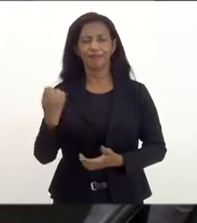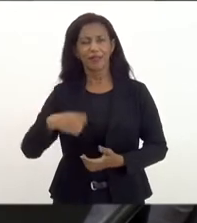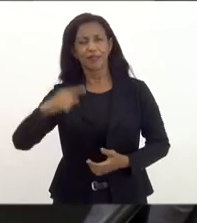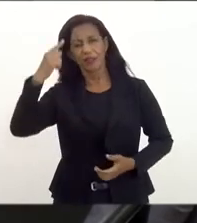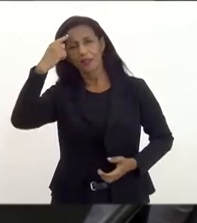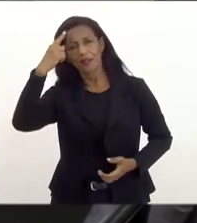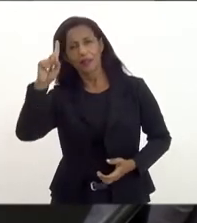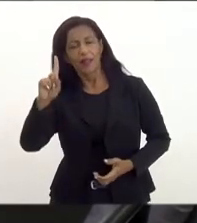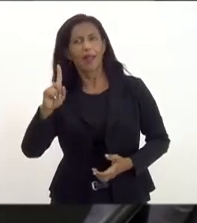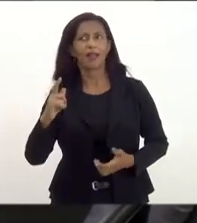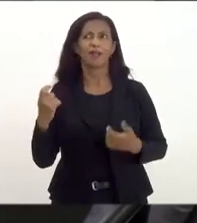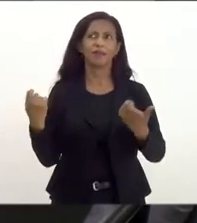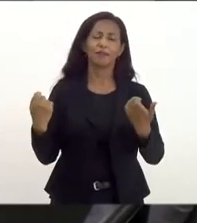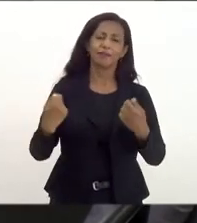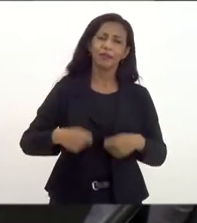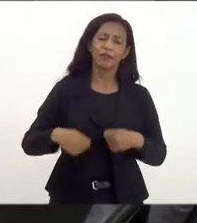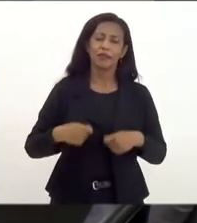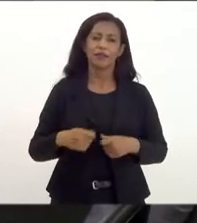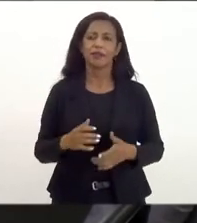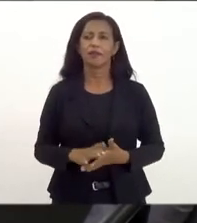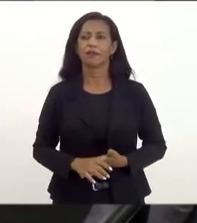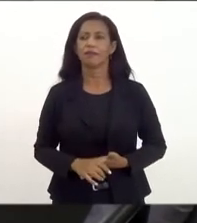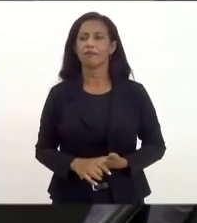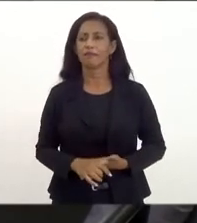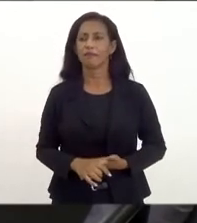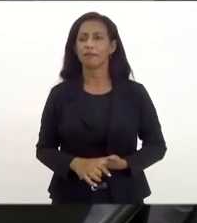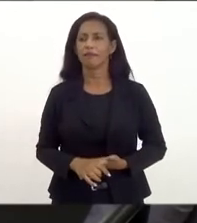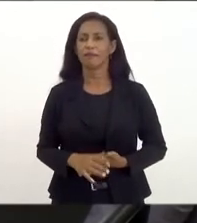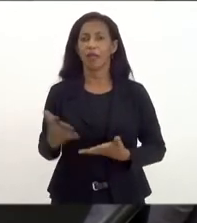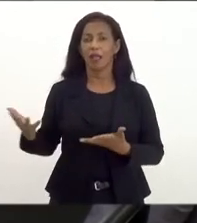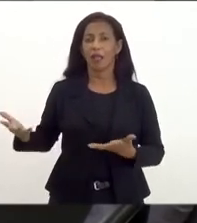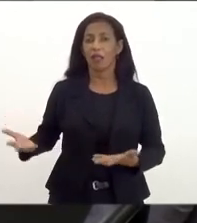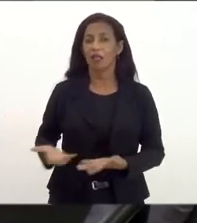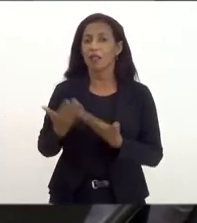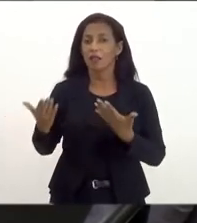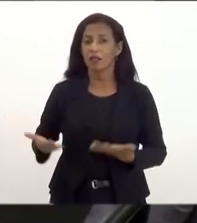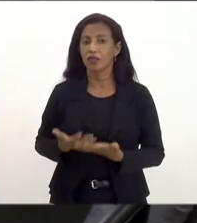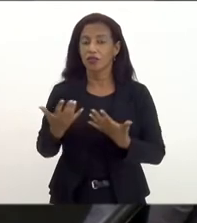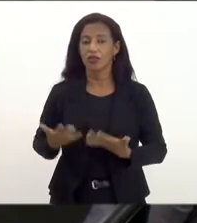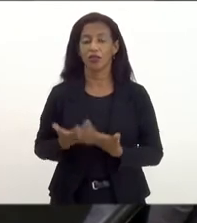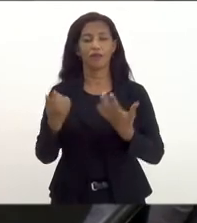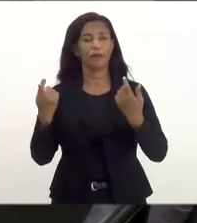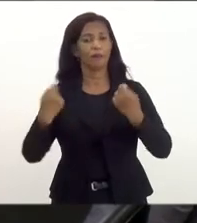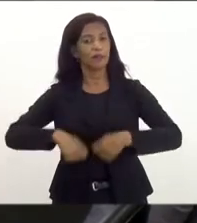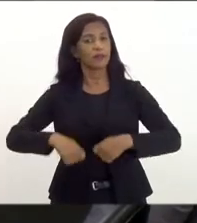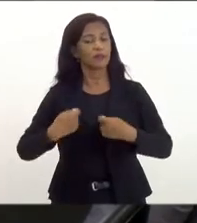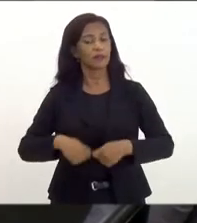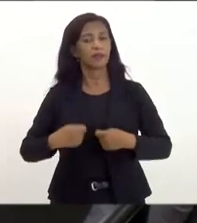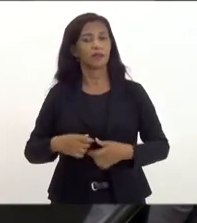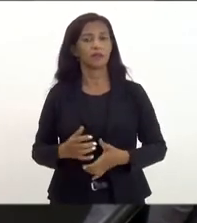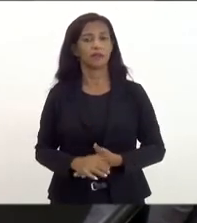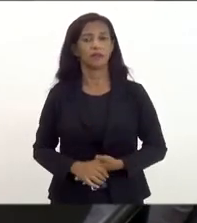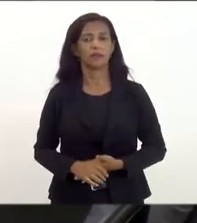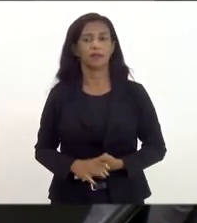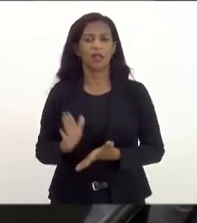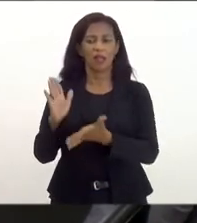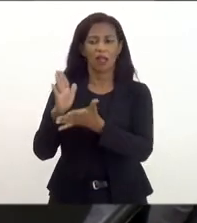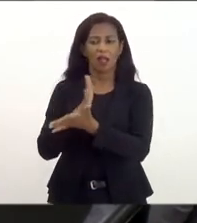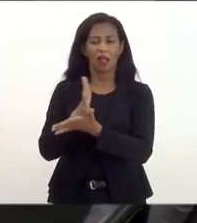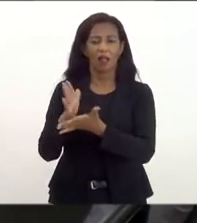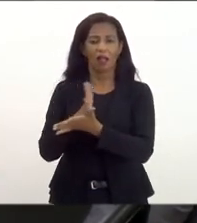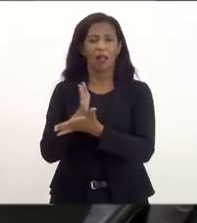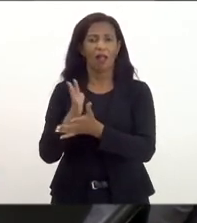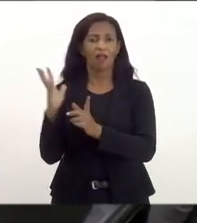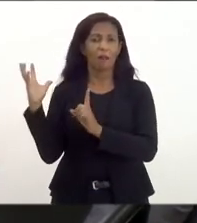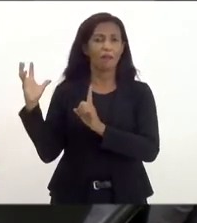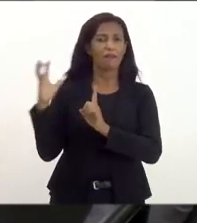ideias nós precisamos de iniciativas nós precisamos em alguns casos